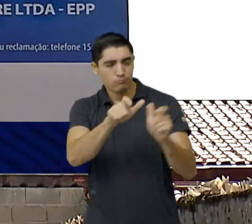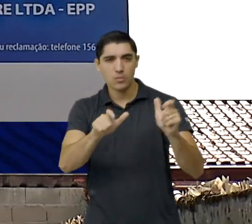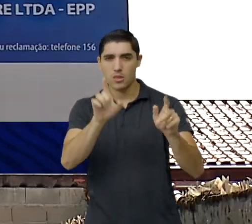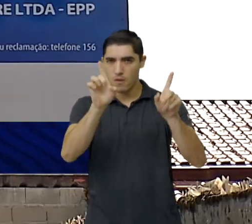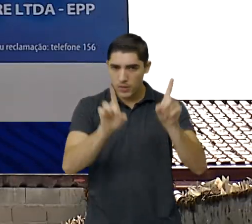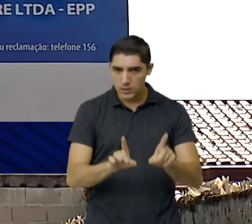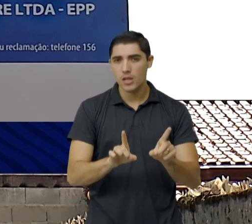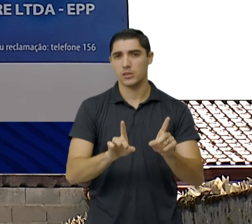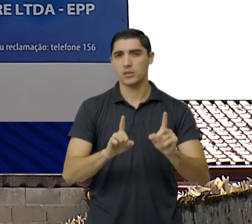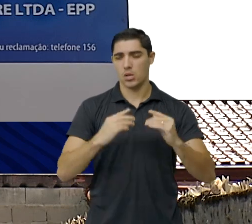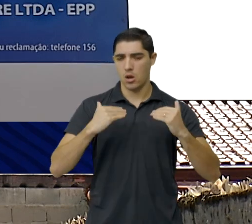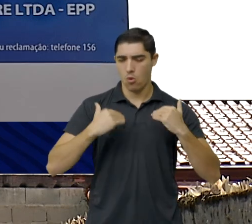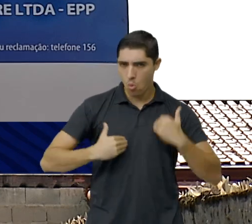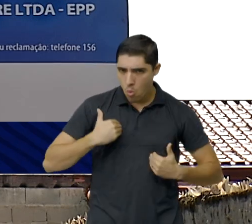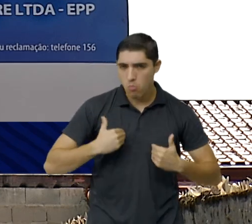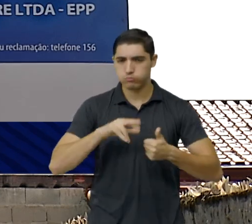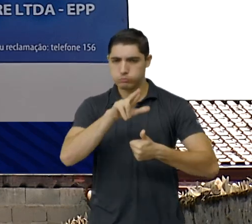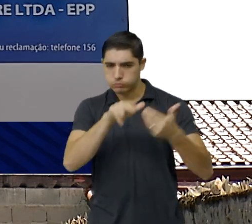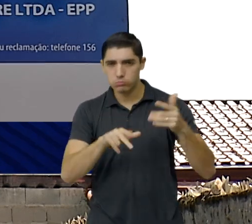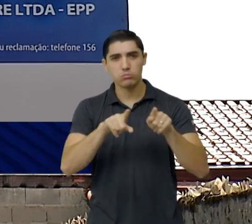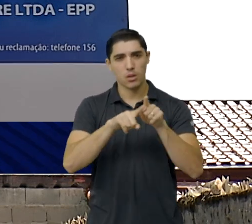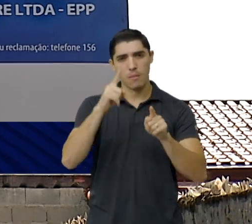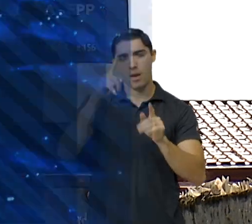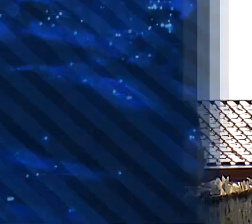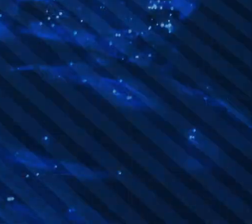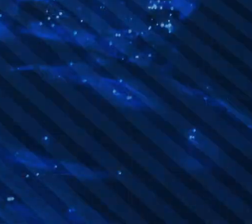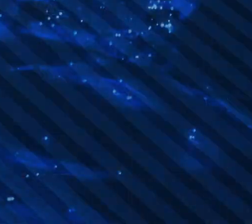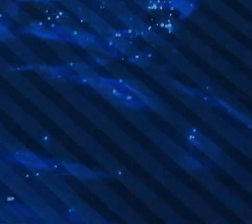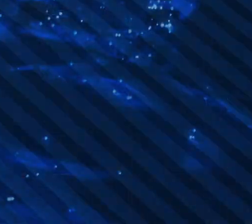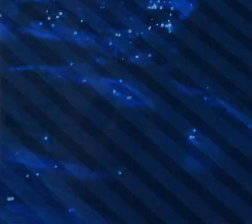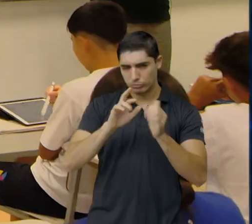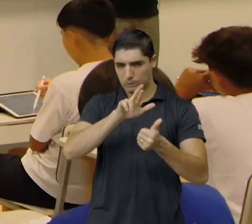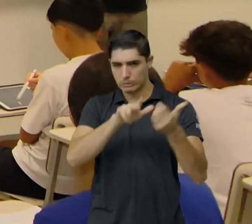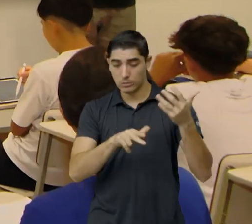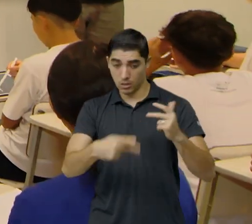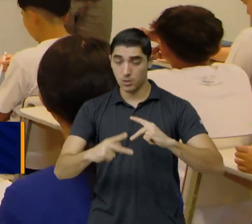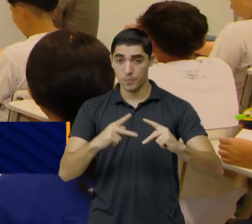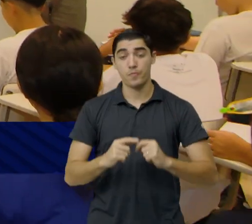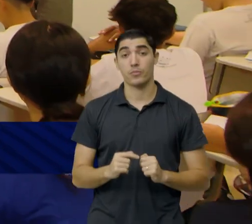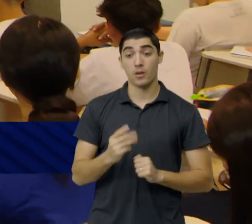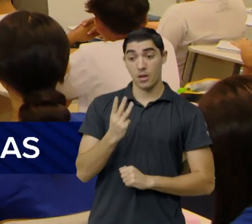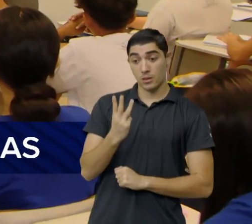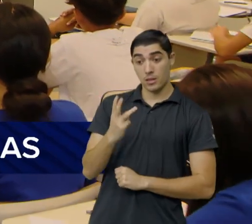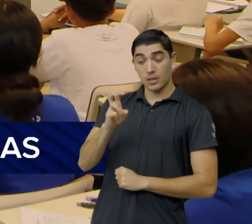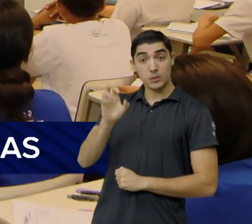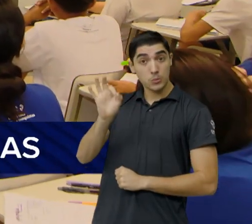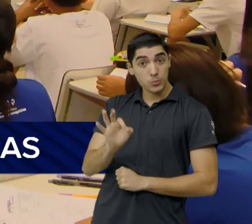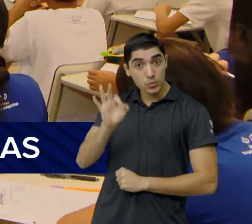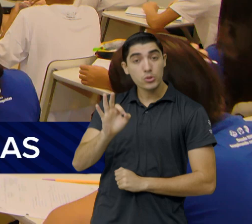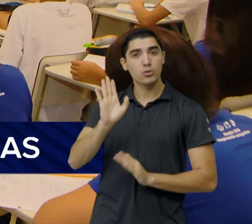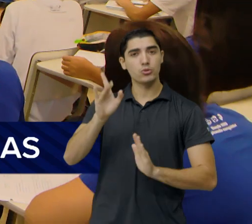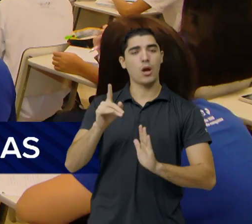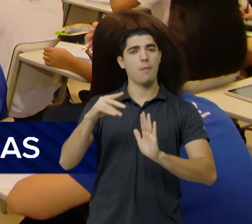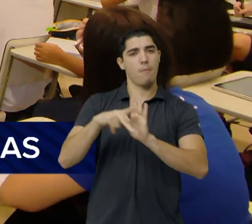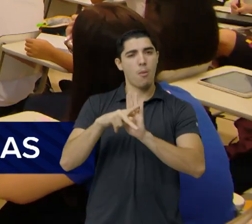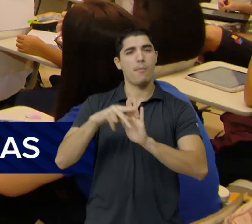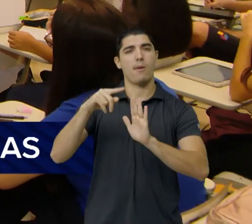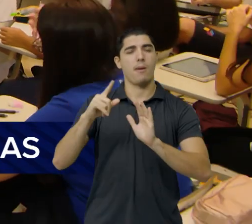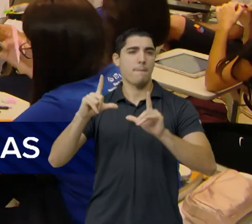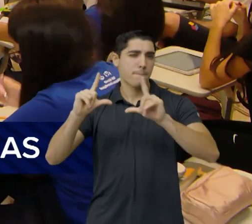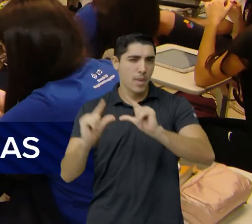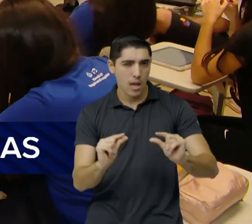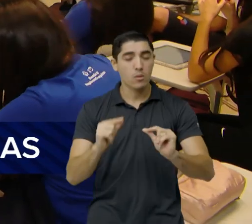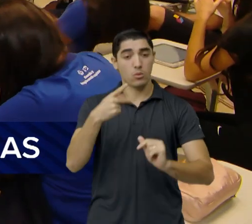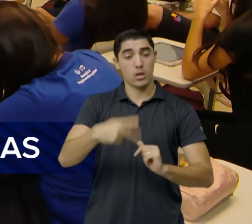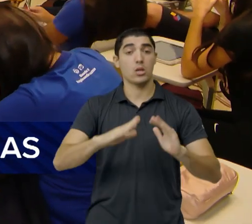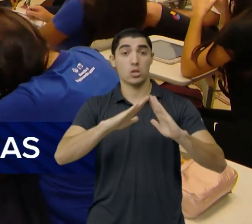deficiência física, intelectual e auditiva em São José dos Campos. Redução de 35% na carga horária das disciplinas de